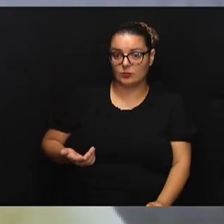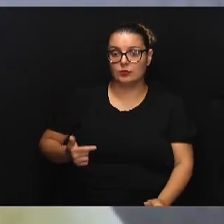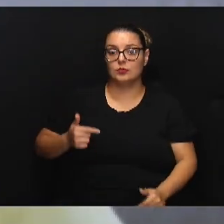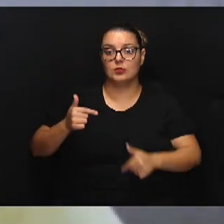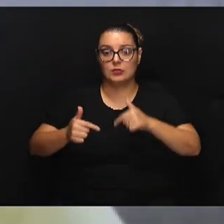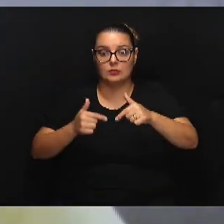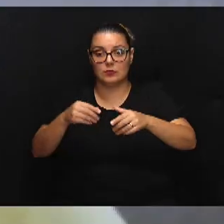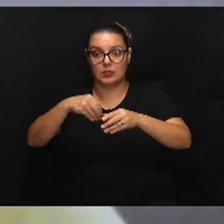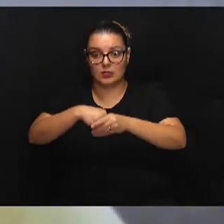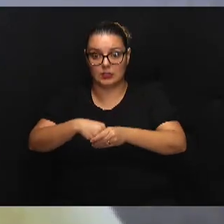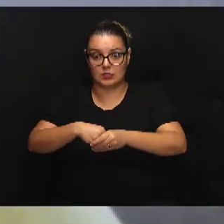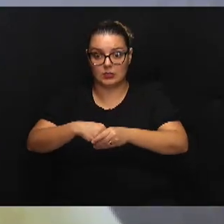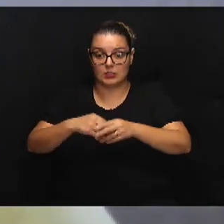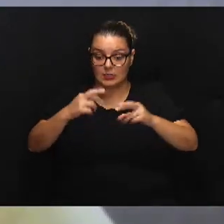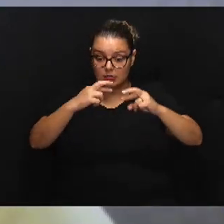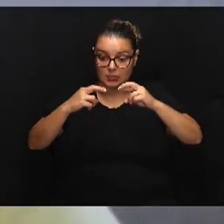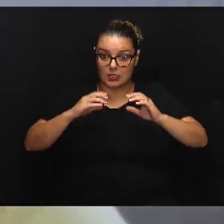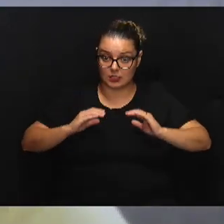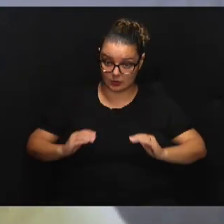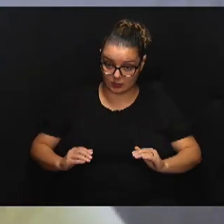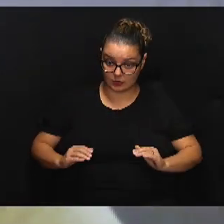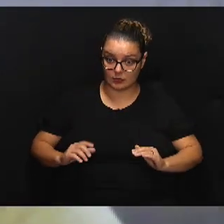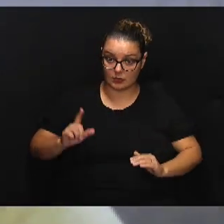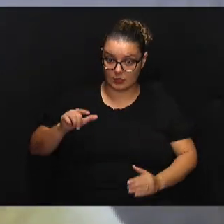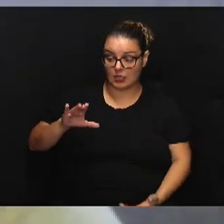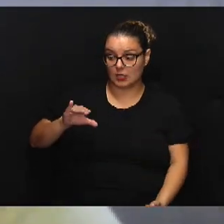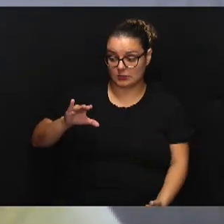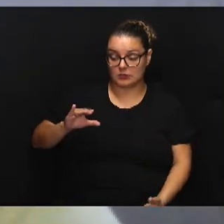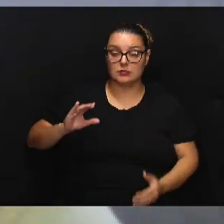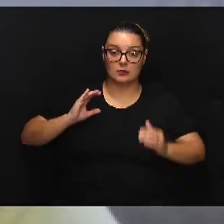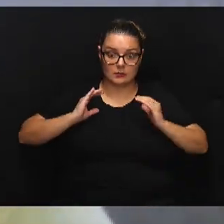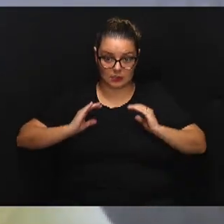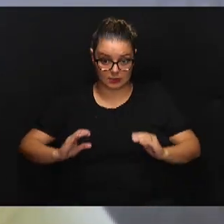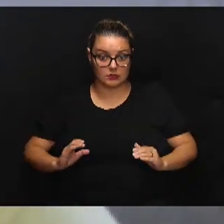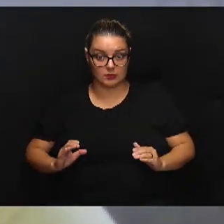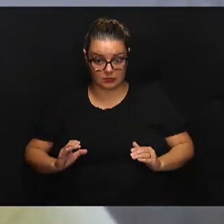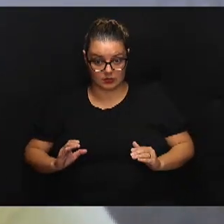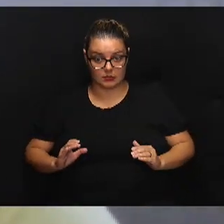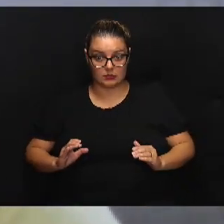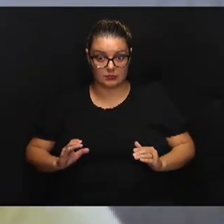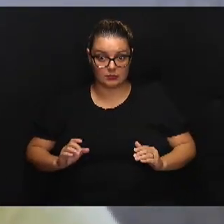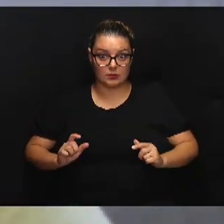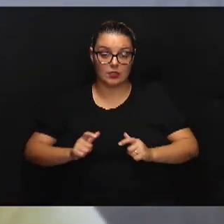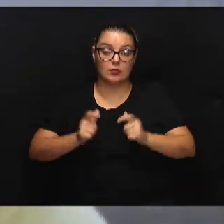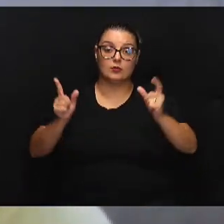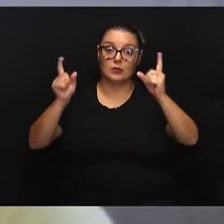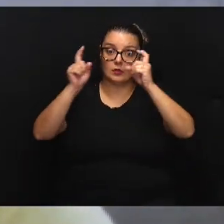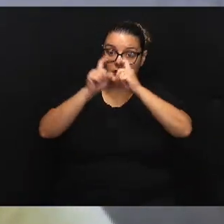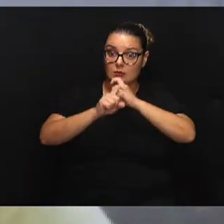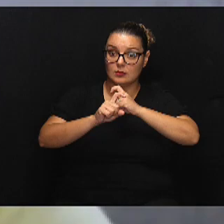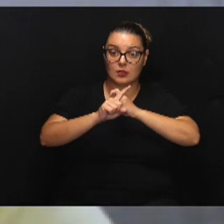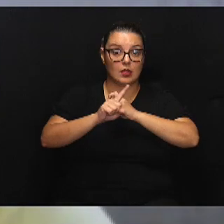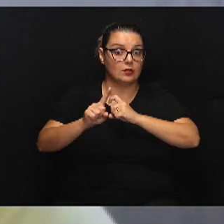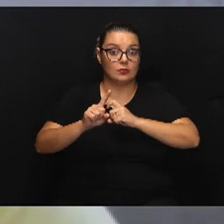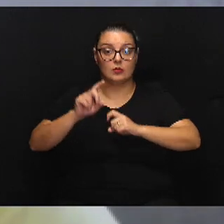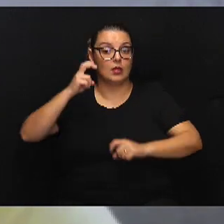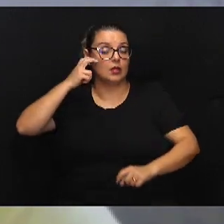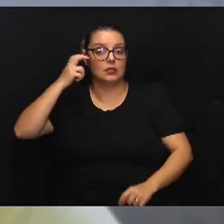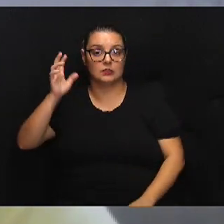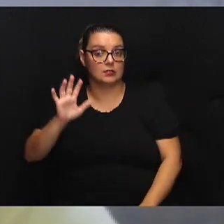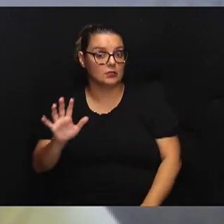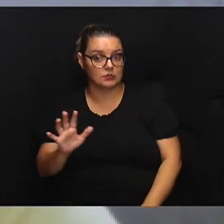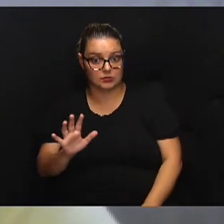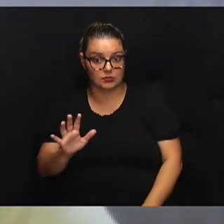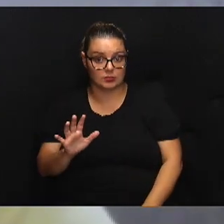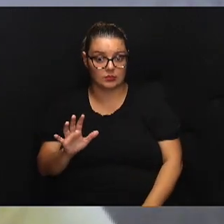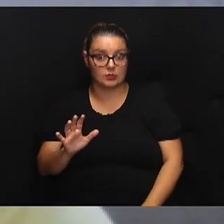dentro da análise do comportamento, que é uma ciência do comportamento. Porque o grande desafio não está na sua inteligência,